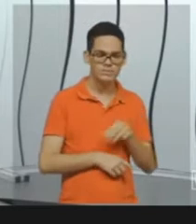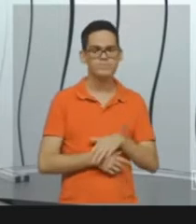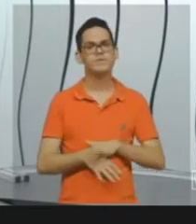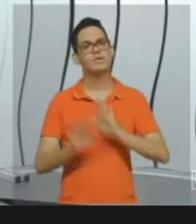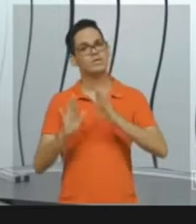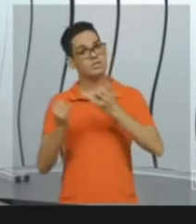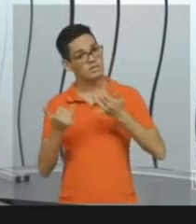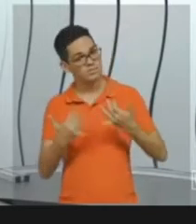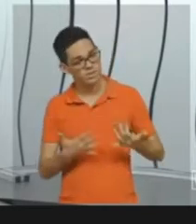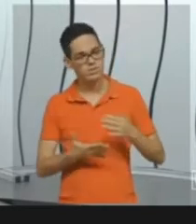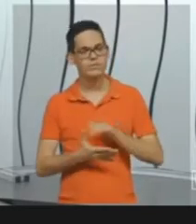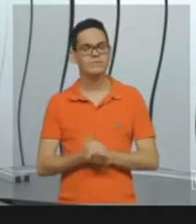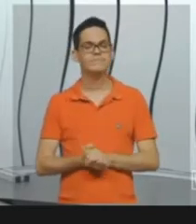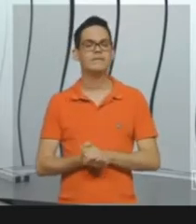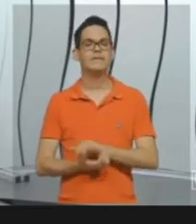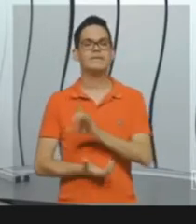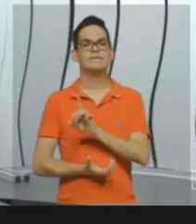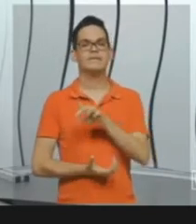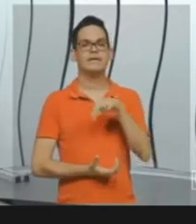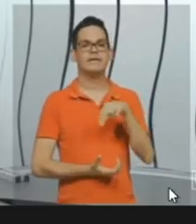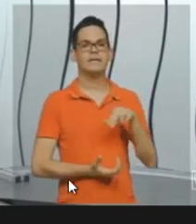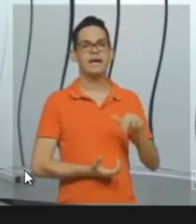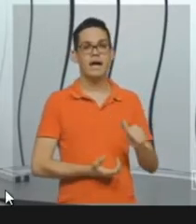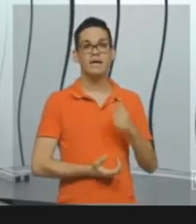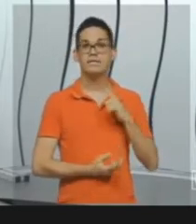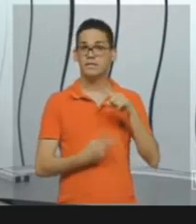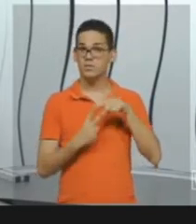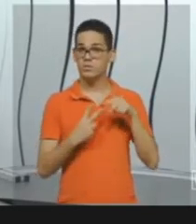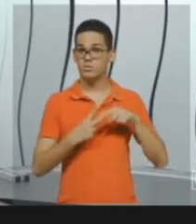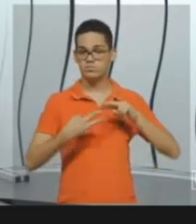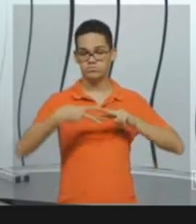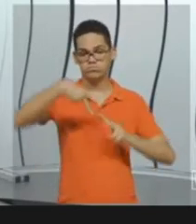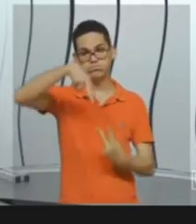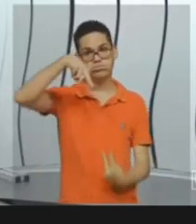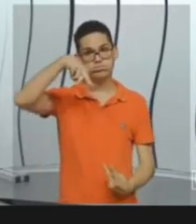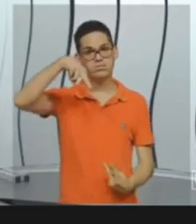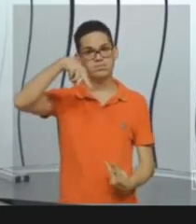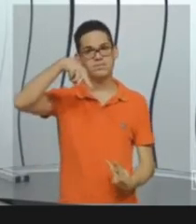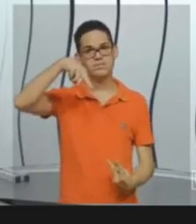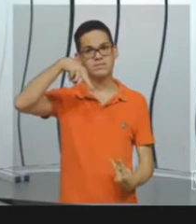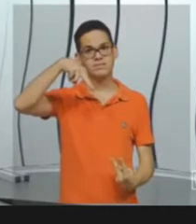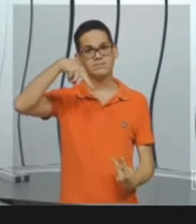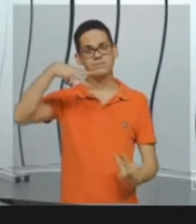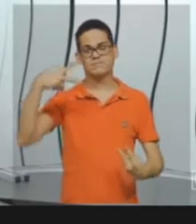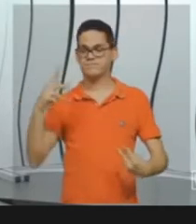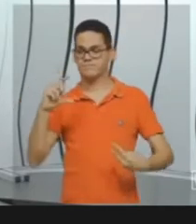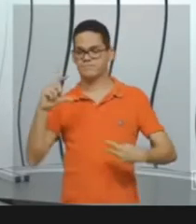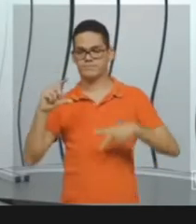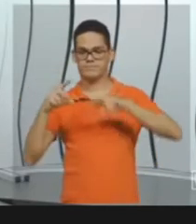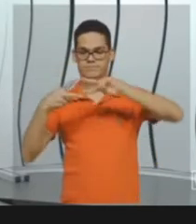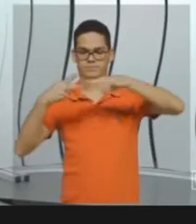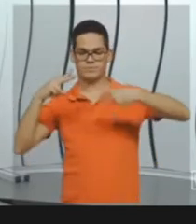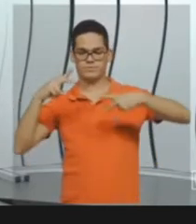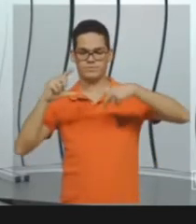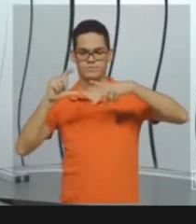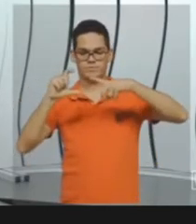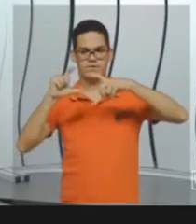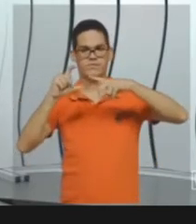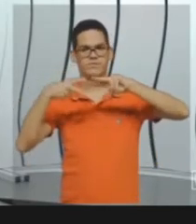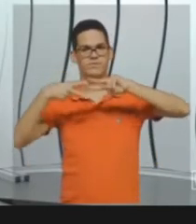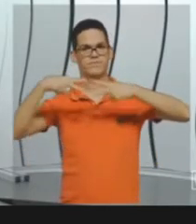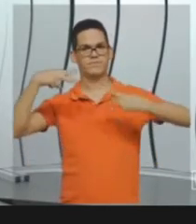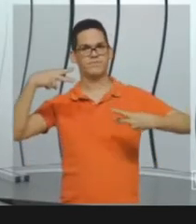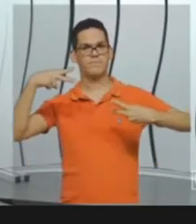DNA ele é formado por uma cadeia dupla, então essa cadeia dupla é ligada por essas bases nitrogenadas,